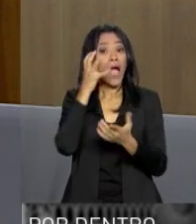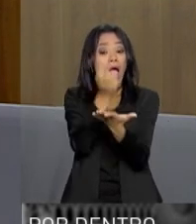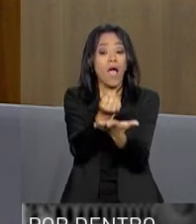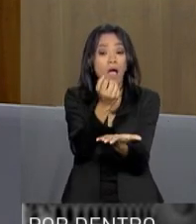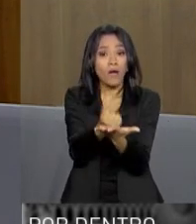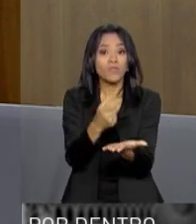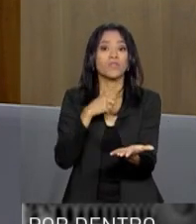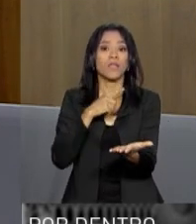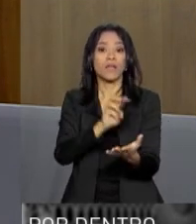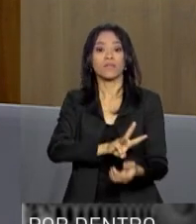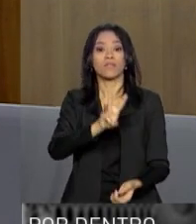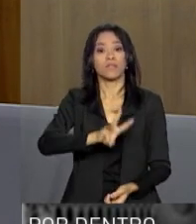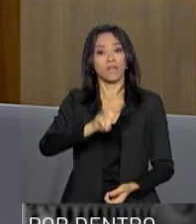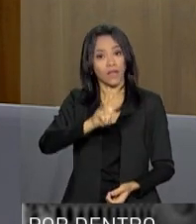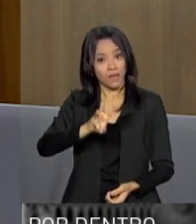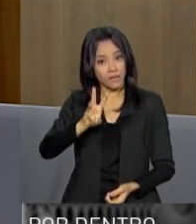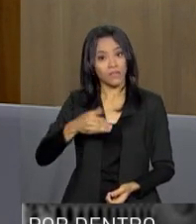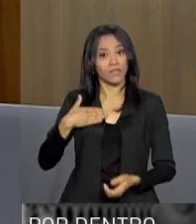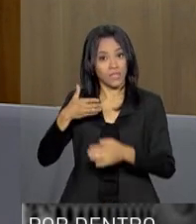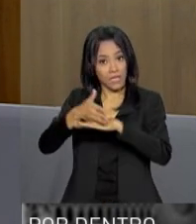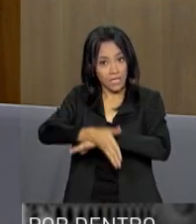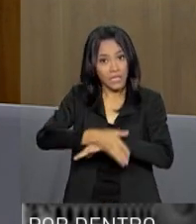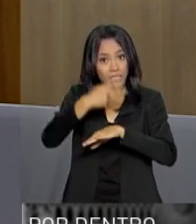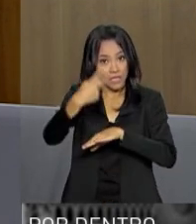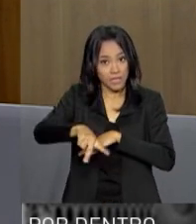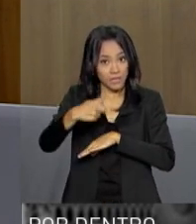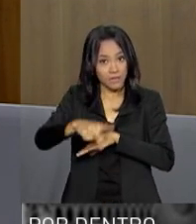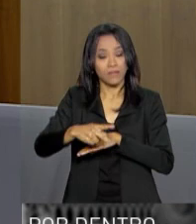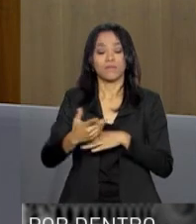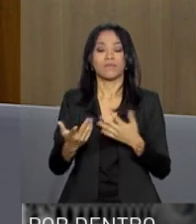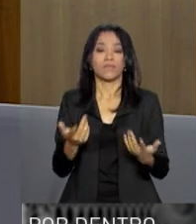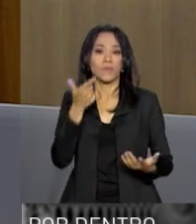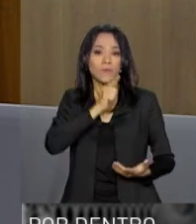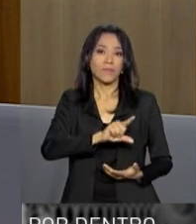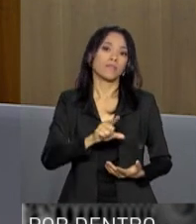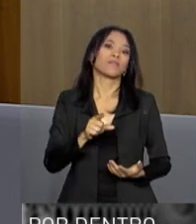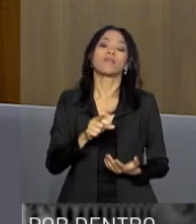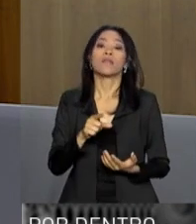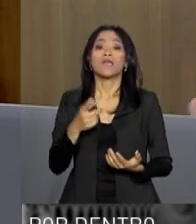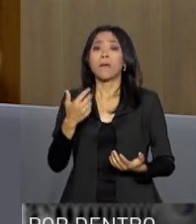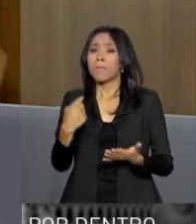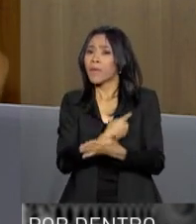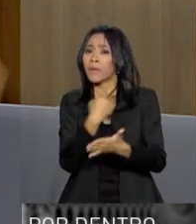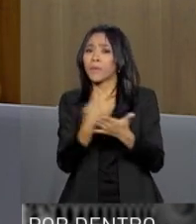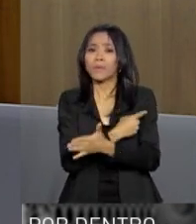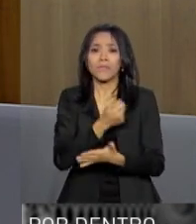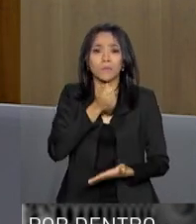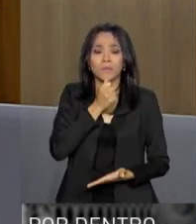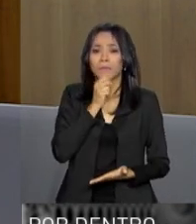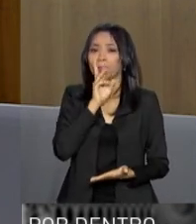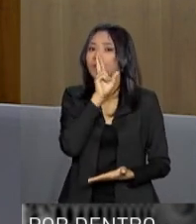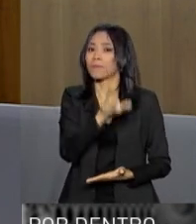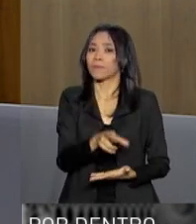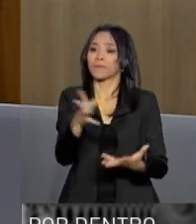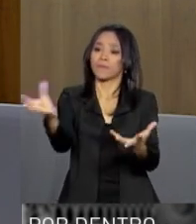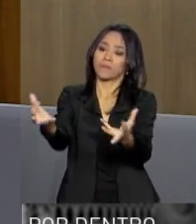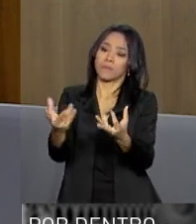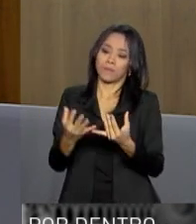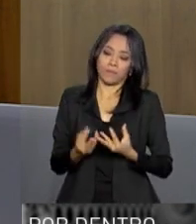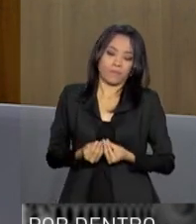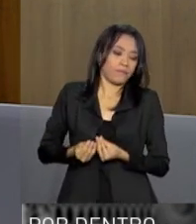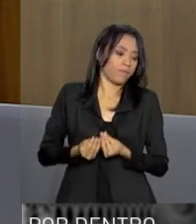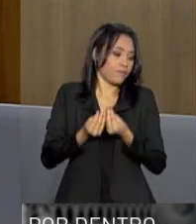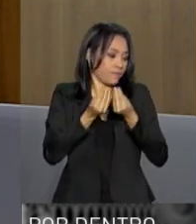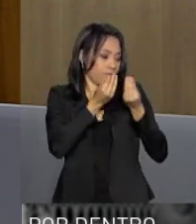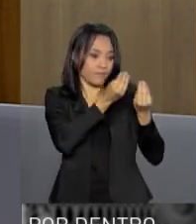no site www.renault.tv rádio ponto com.br as perguntas que não puderam ser respondidas vão ser encaminhadas à assessoria de